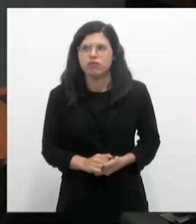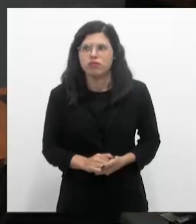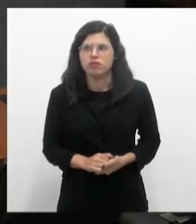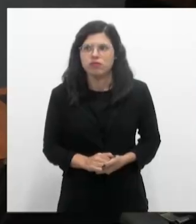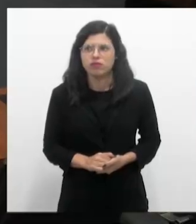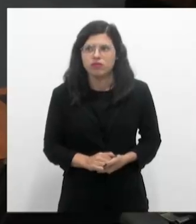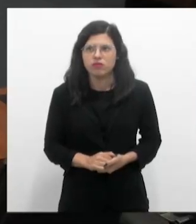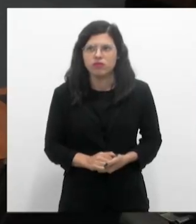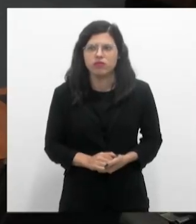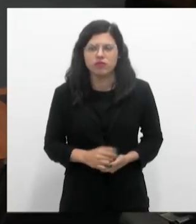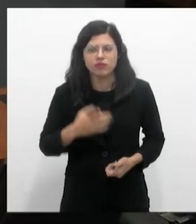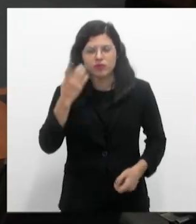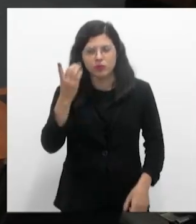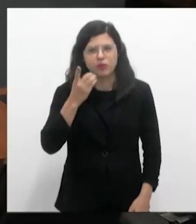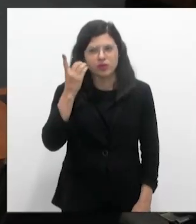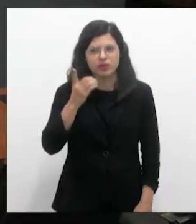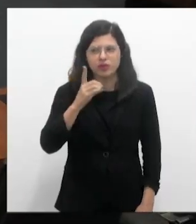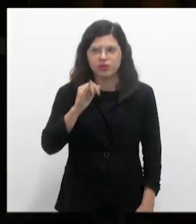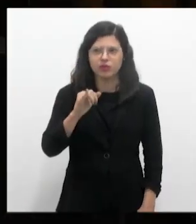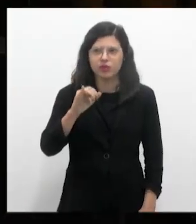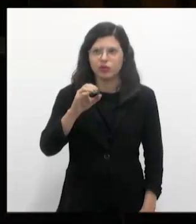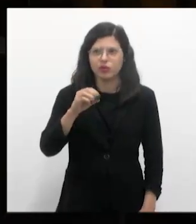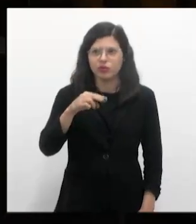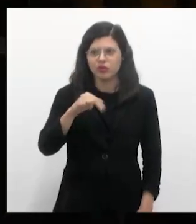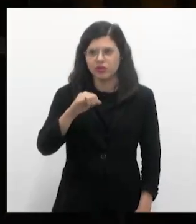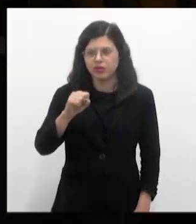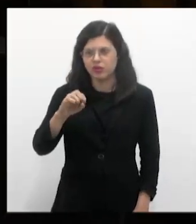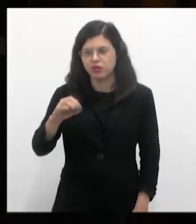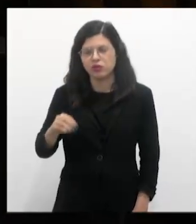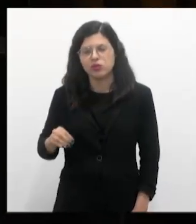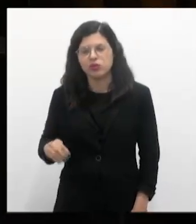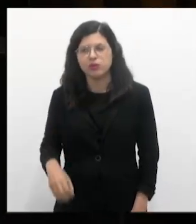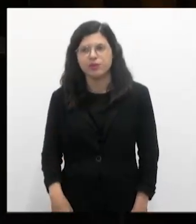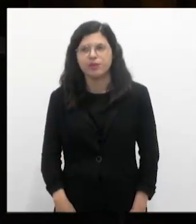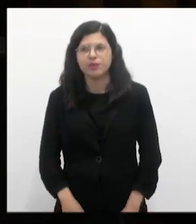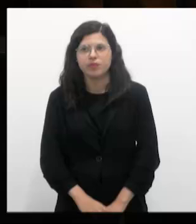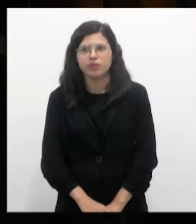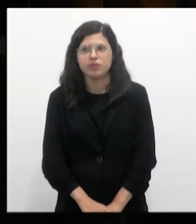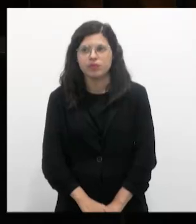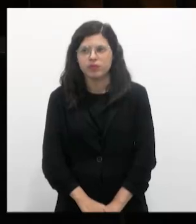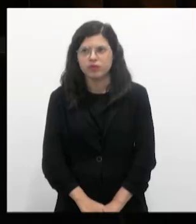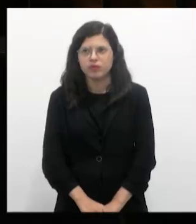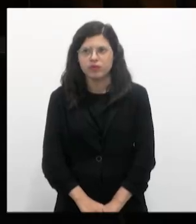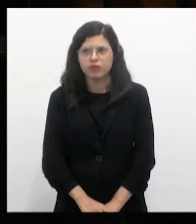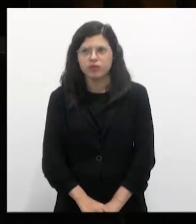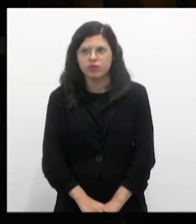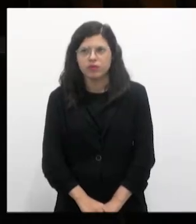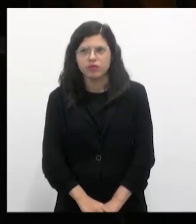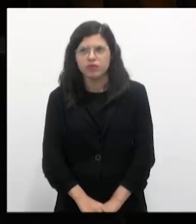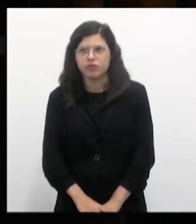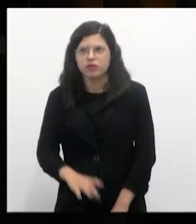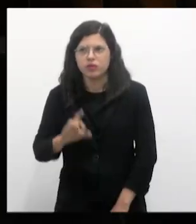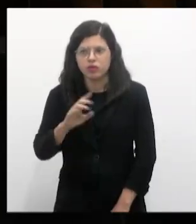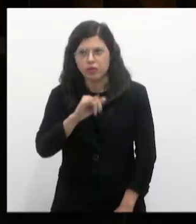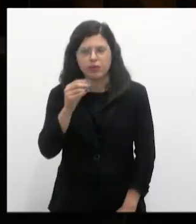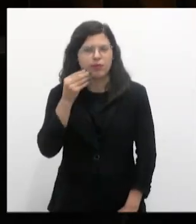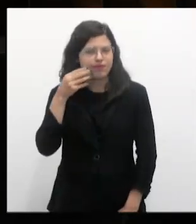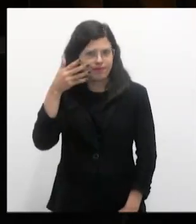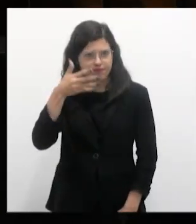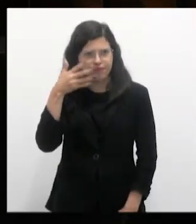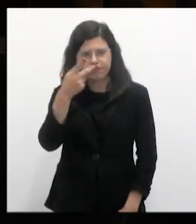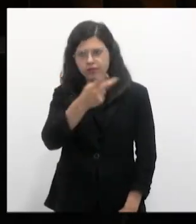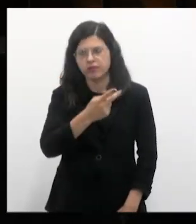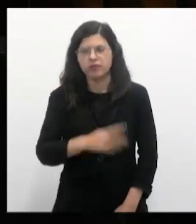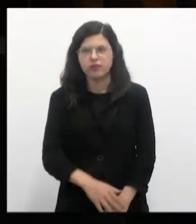Dionísio Lins, só para pegar aqui uma parte da sua fala, realmente